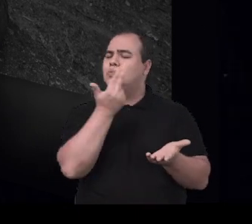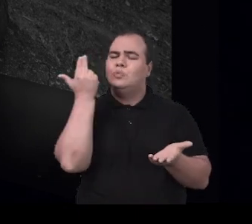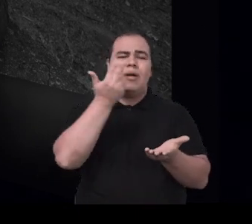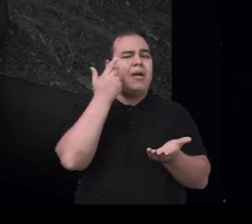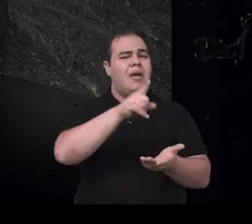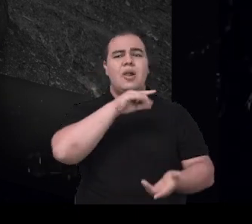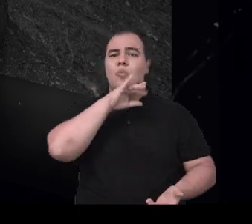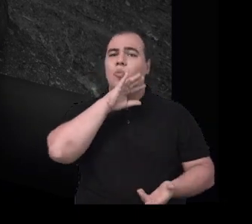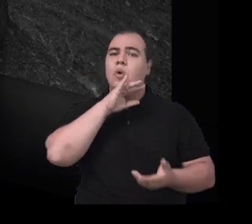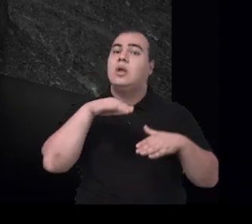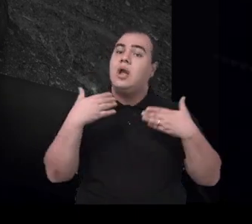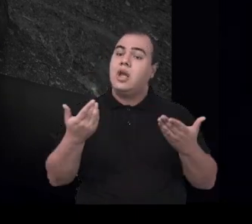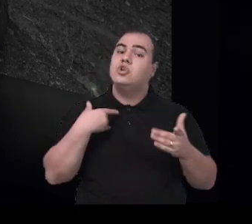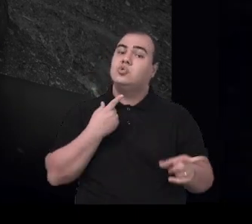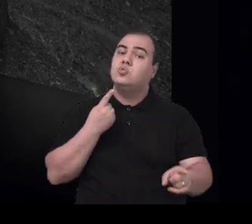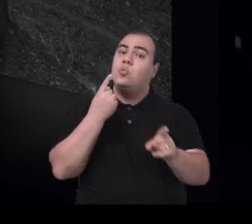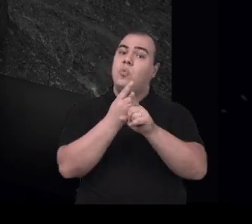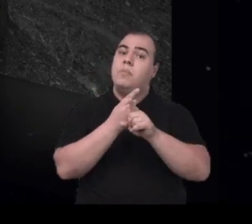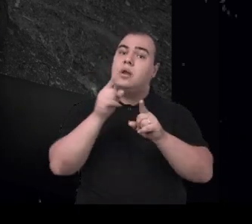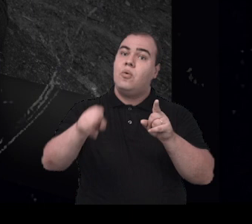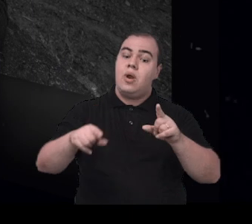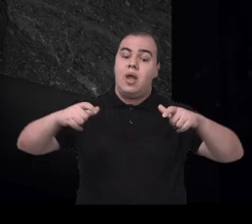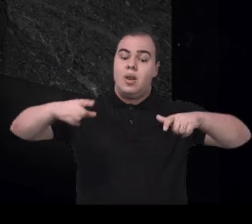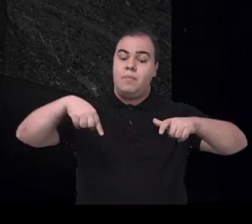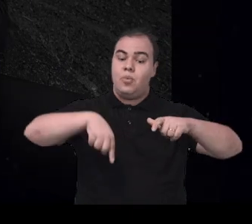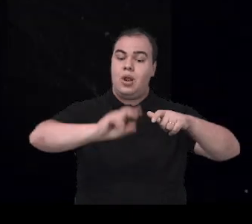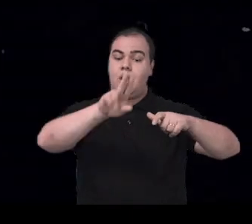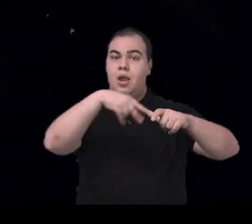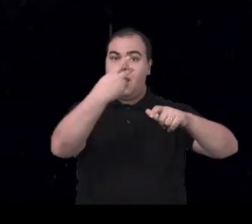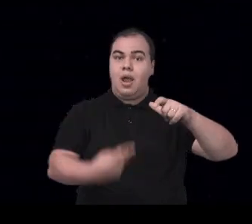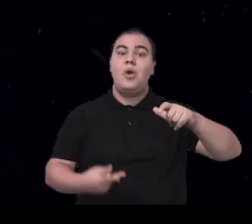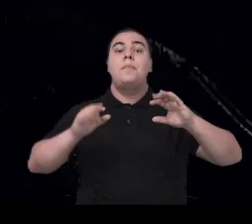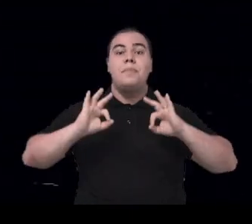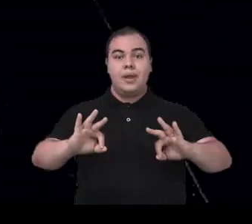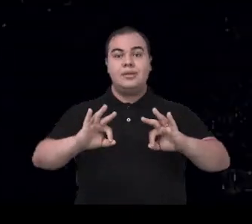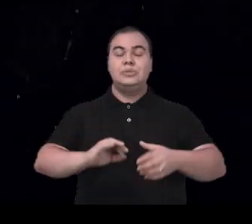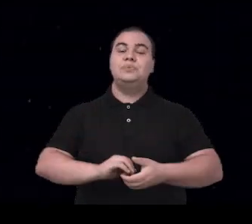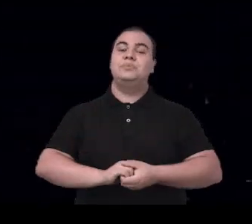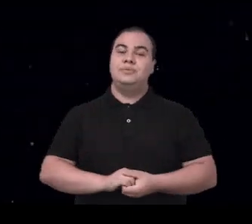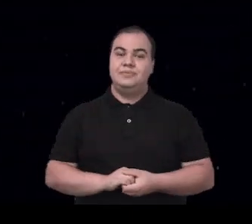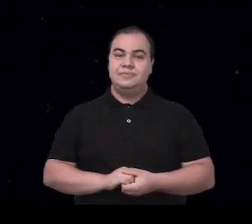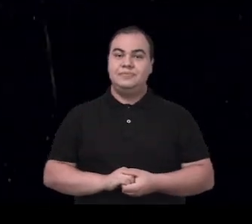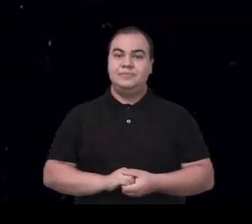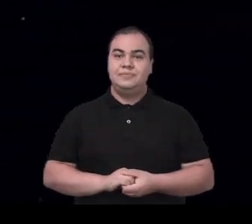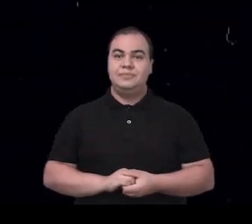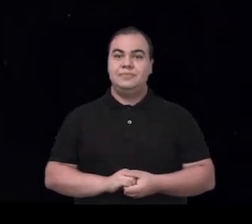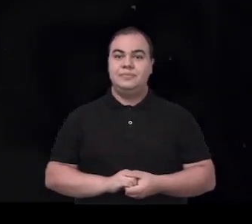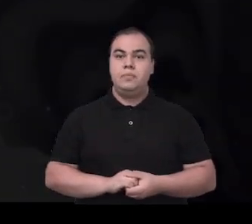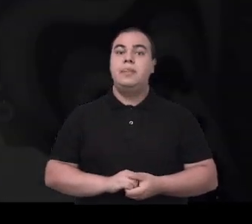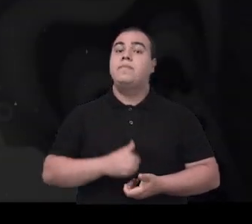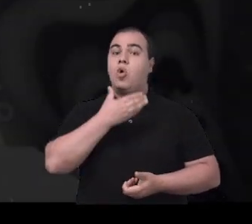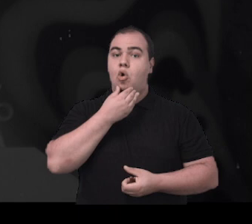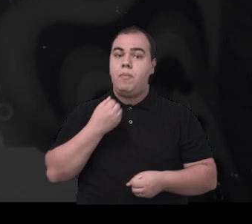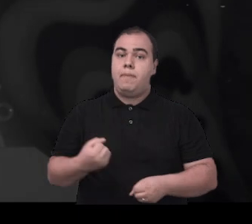jeito, e ele tá no buraco. E aí a gente descobriu que ele realmente tinha caído num buraco. A imagem expande para Gal. E ele